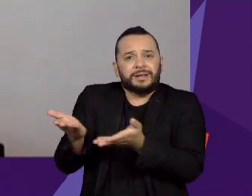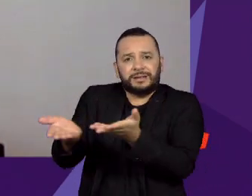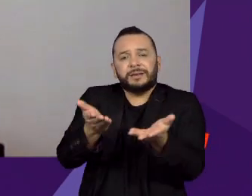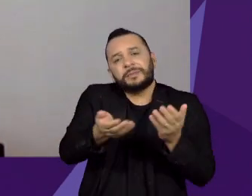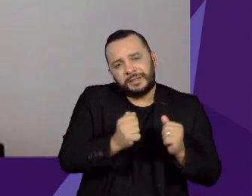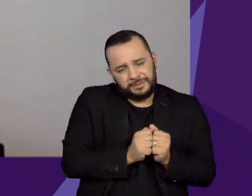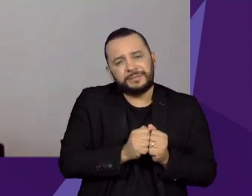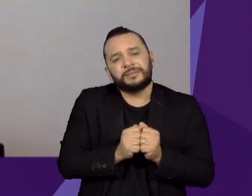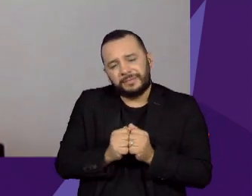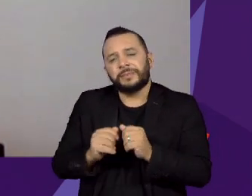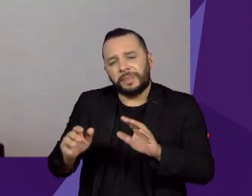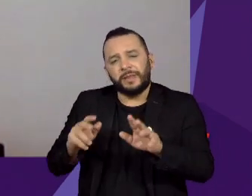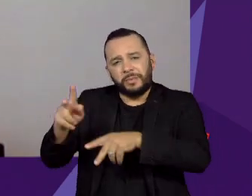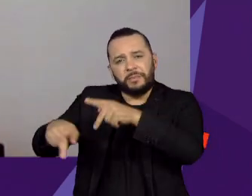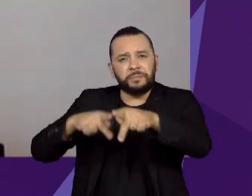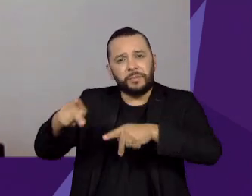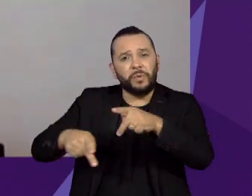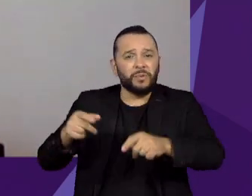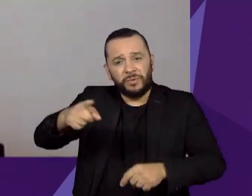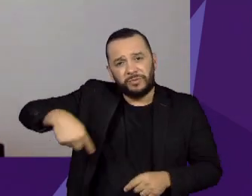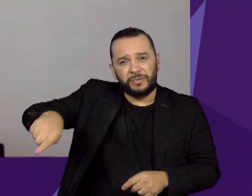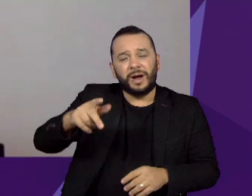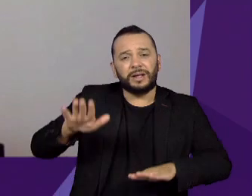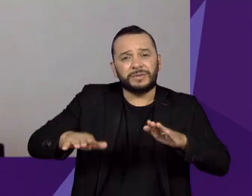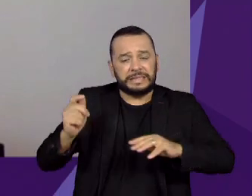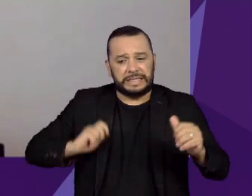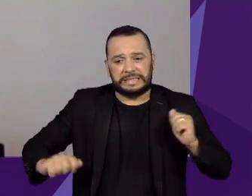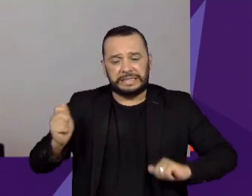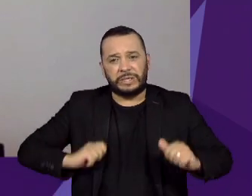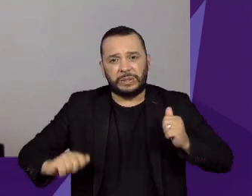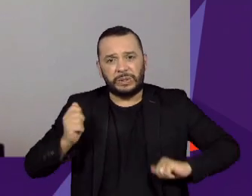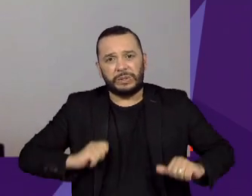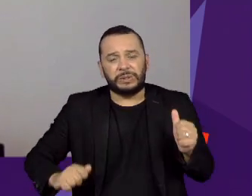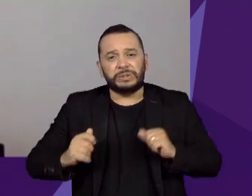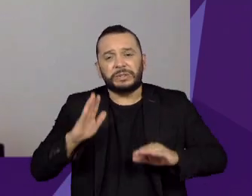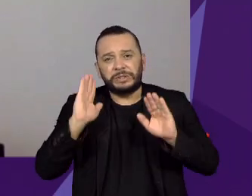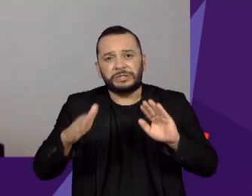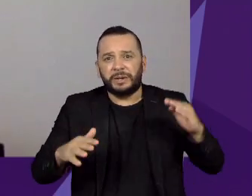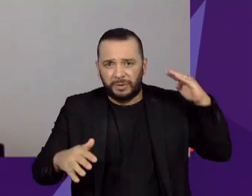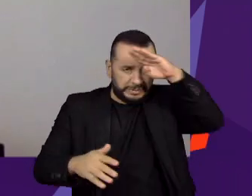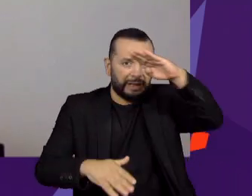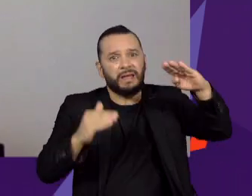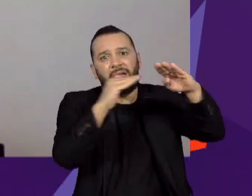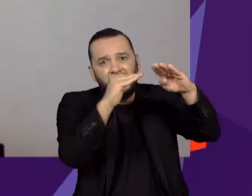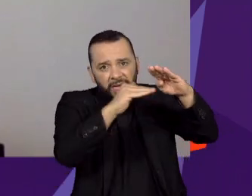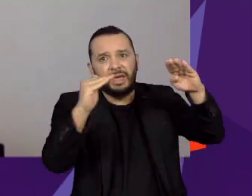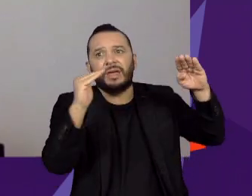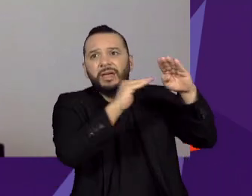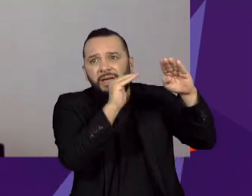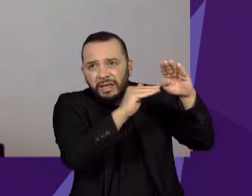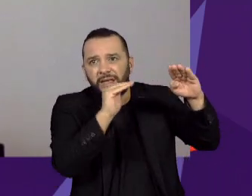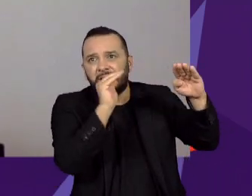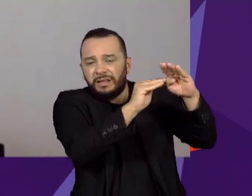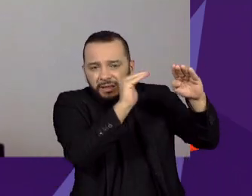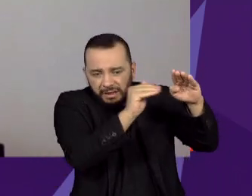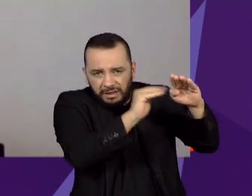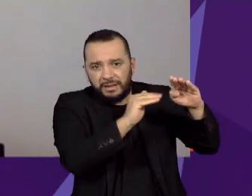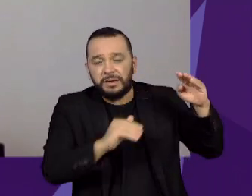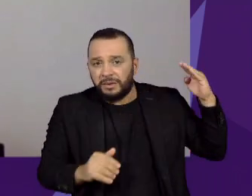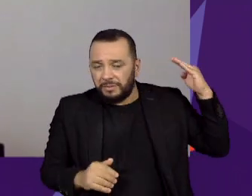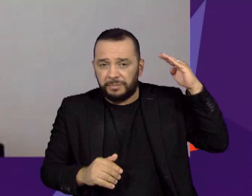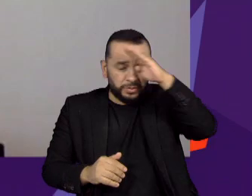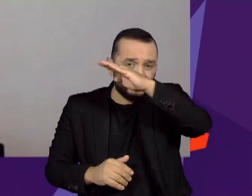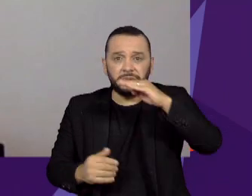uma grande família envolta com... E ela rapidamente começou a ter lado, e as pessoas começaram a falar, não, e o